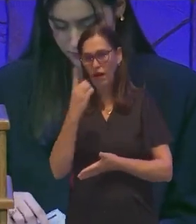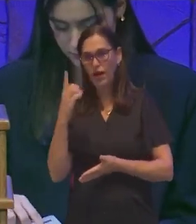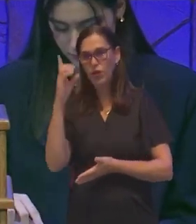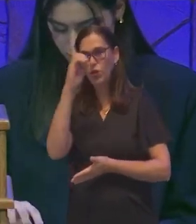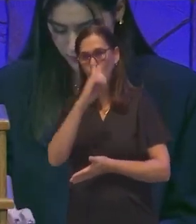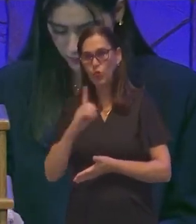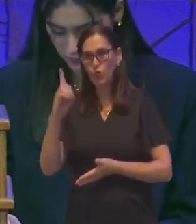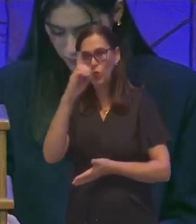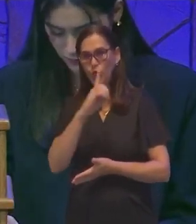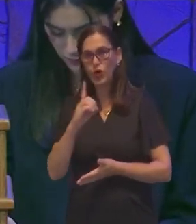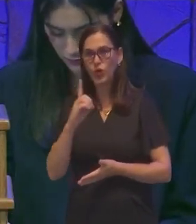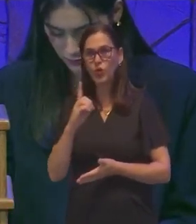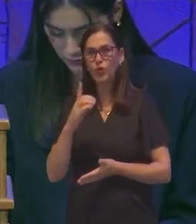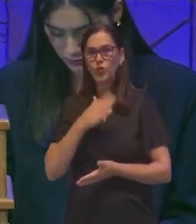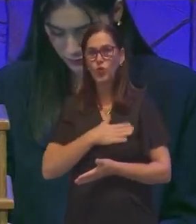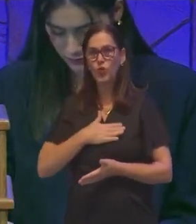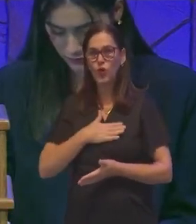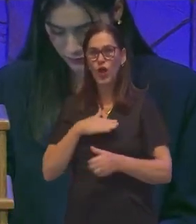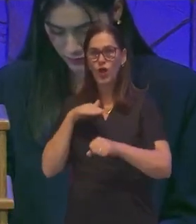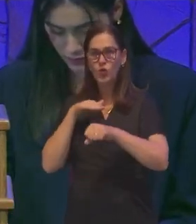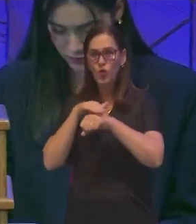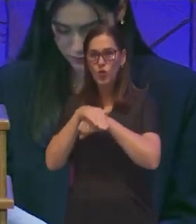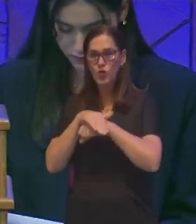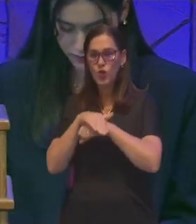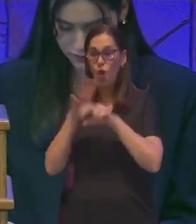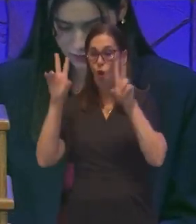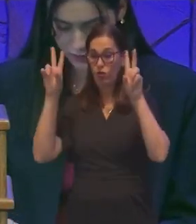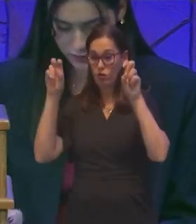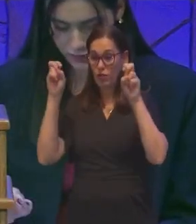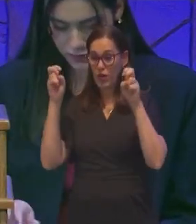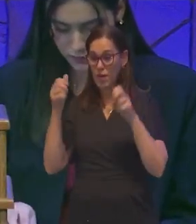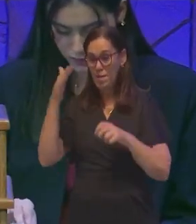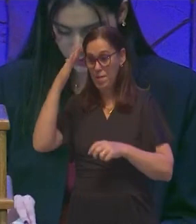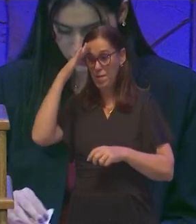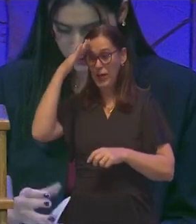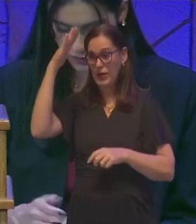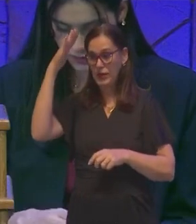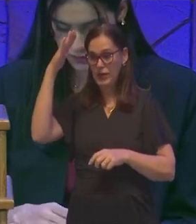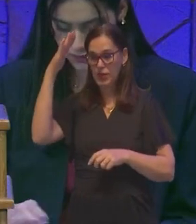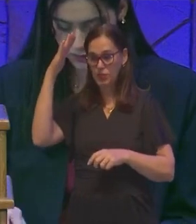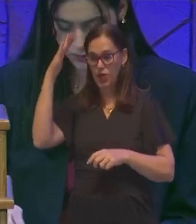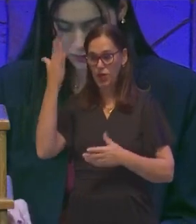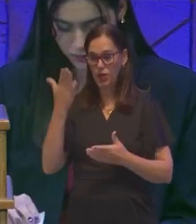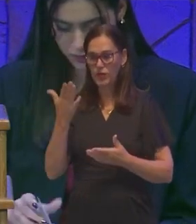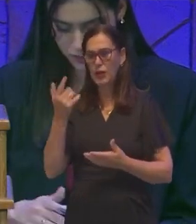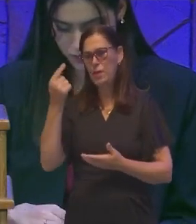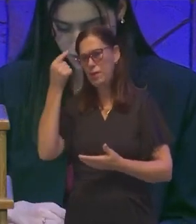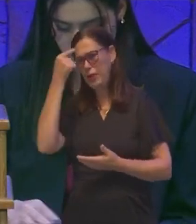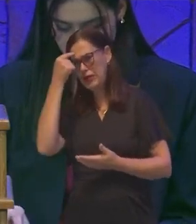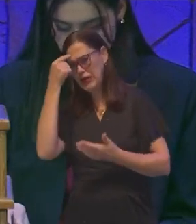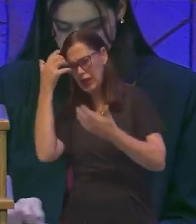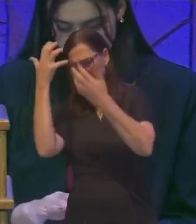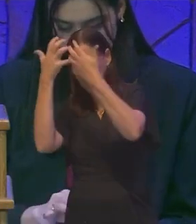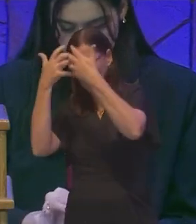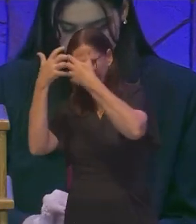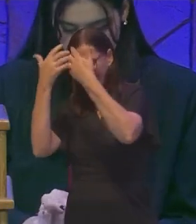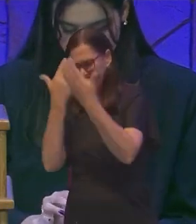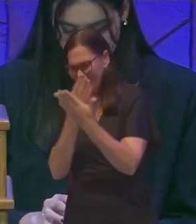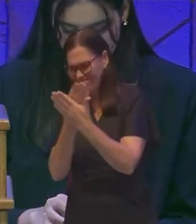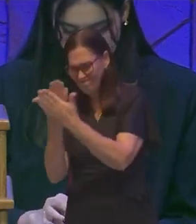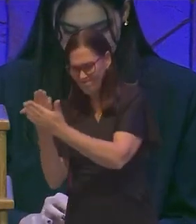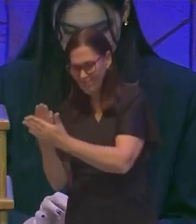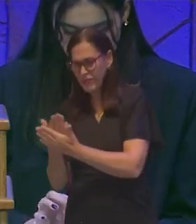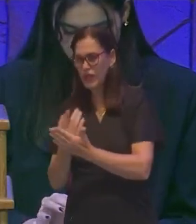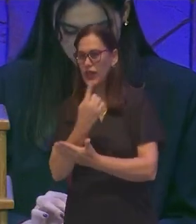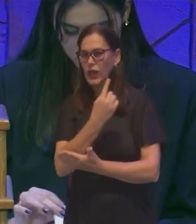mês de agosto, no culto da noite. O tema central que nós iremos pensar e refletir em cada